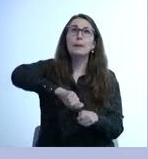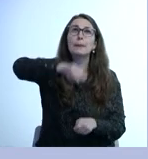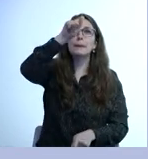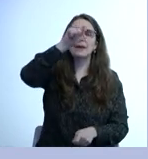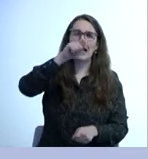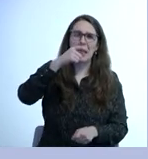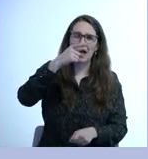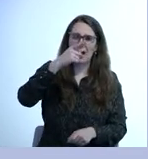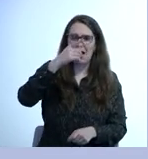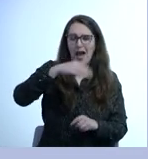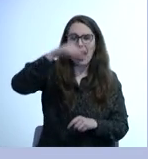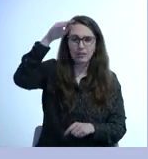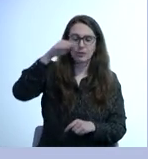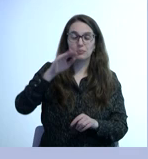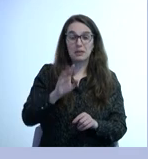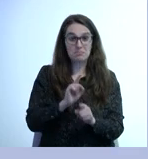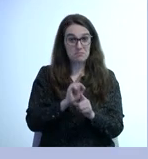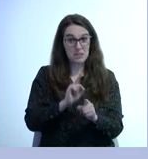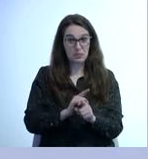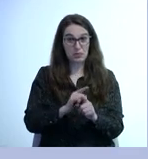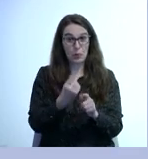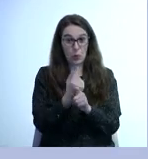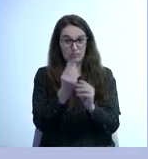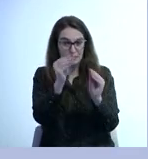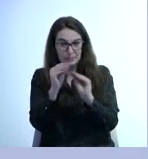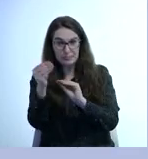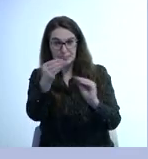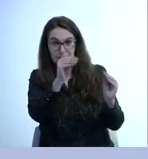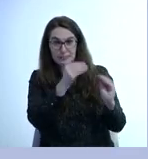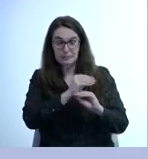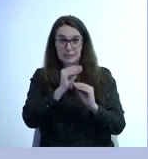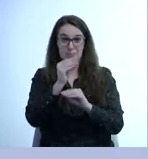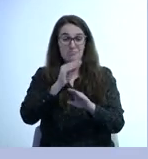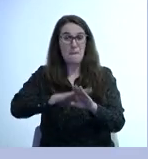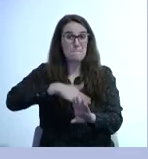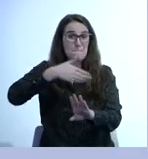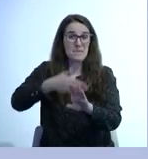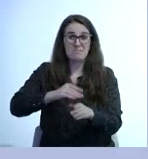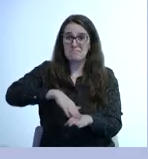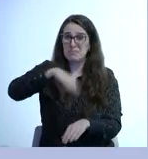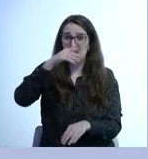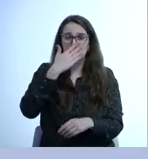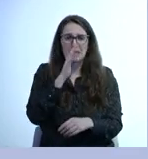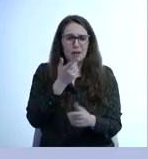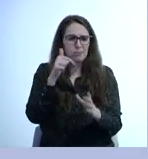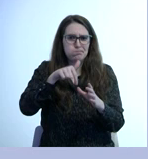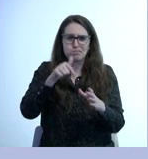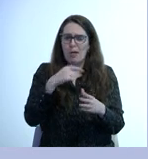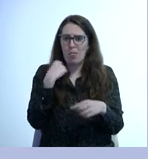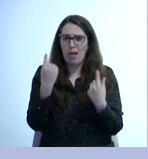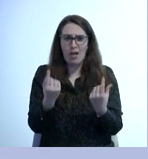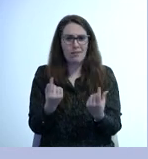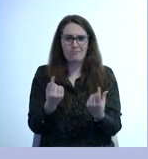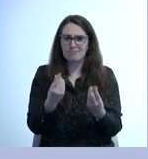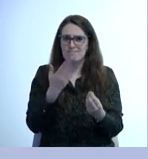alto, ainda assim as maquetes que lá eram produzidas tinham uma dimensão que quase parecia que não poderiam caber dentro